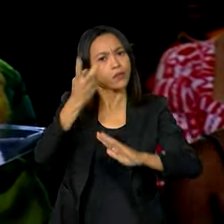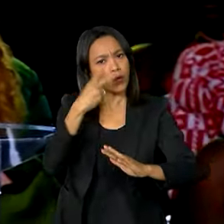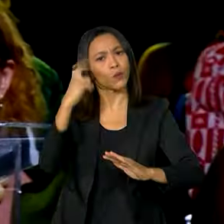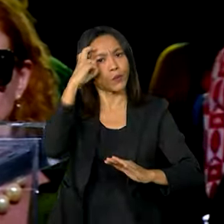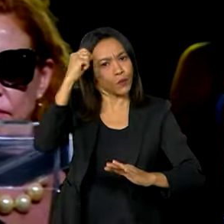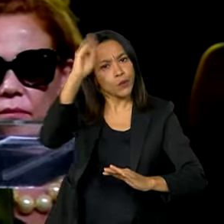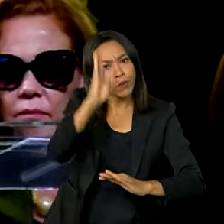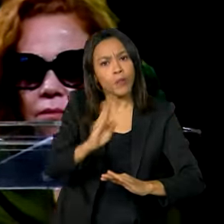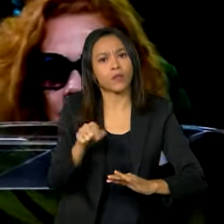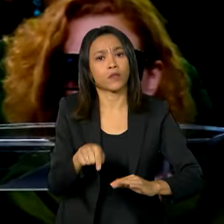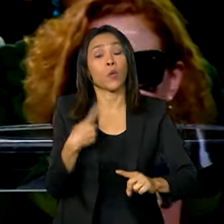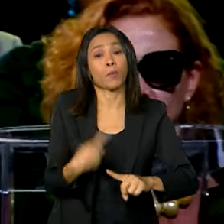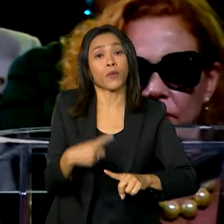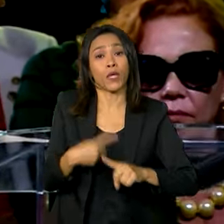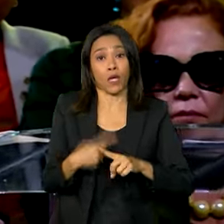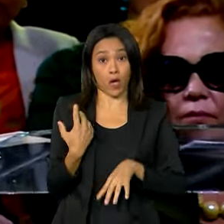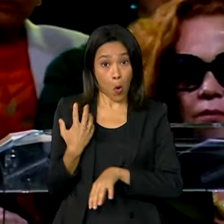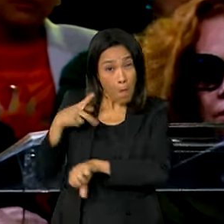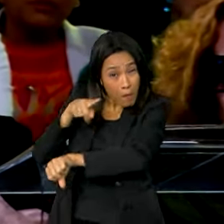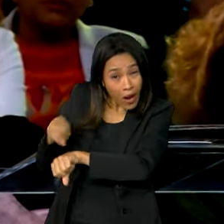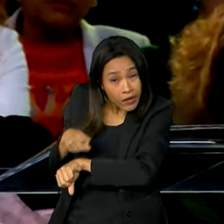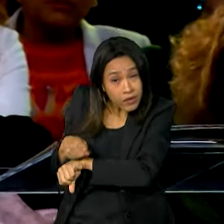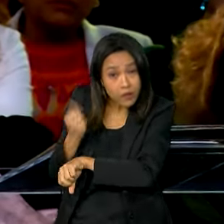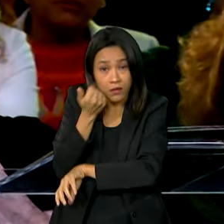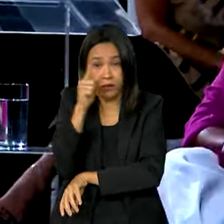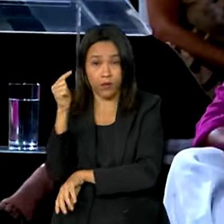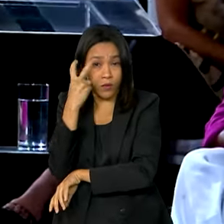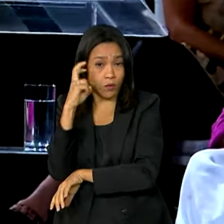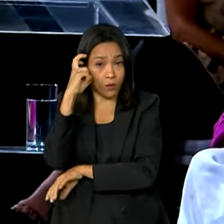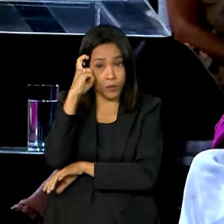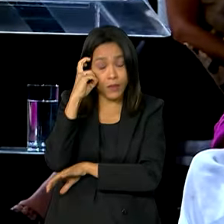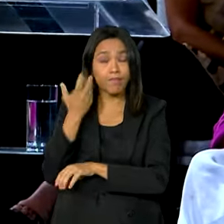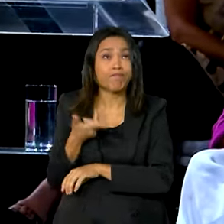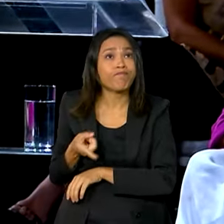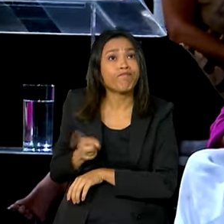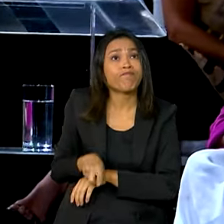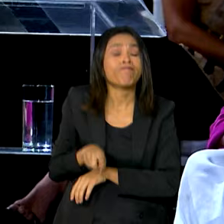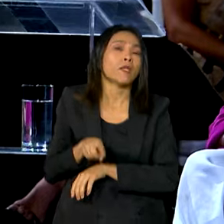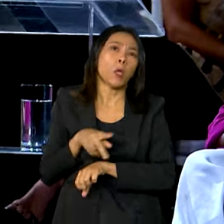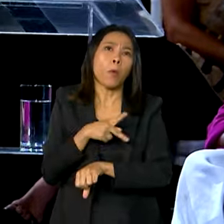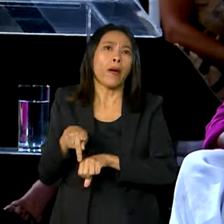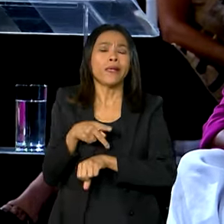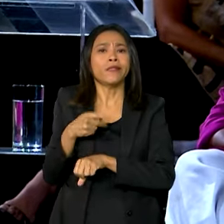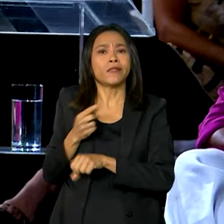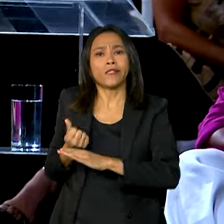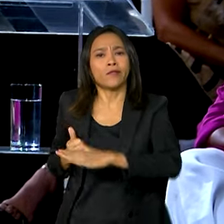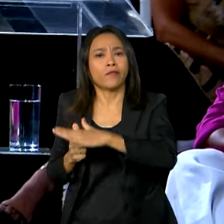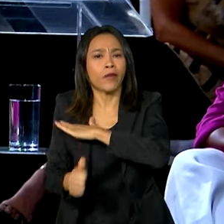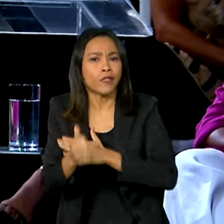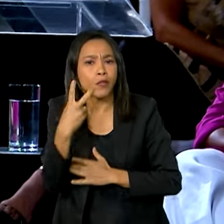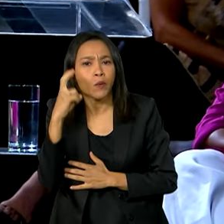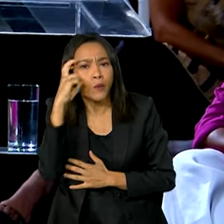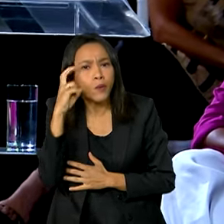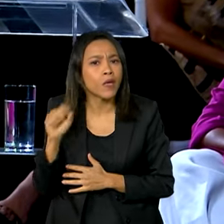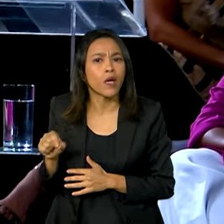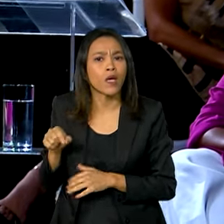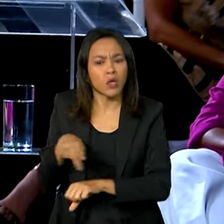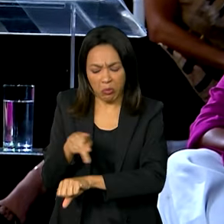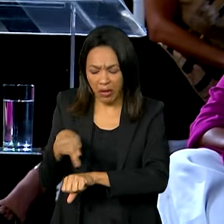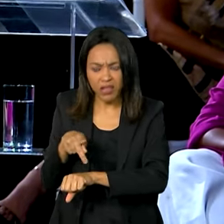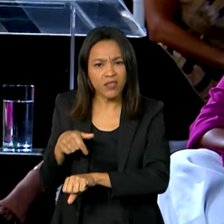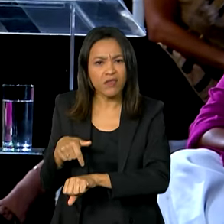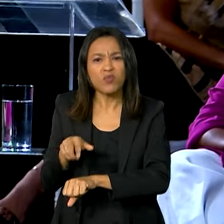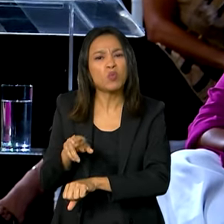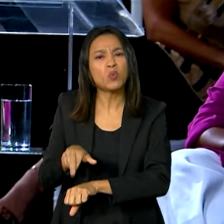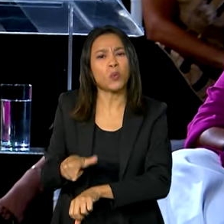Brasil, porque um país que não tem cultura, um país que não investe na cultura, na verdade, não se transforma